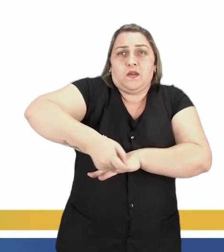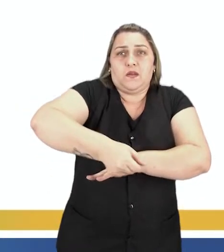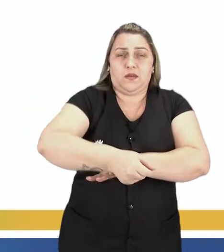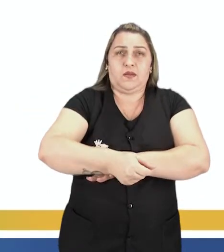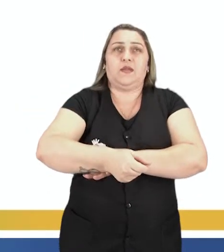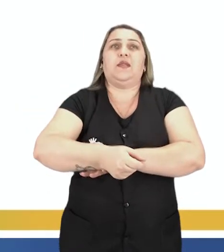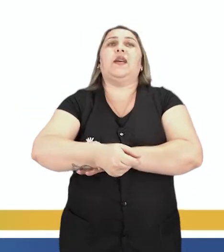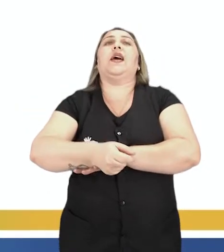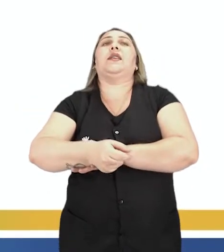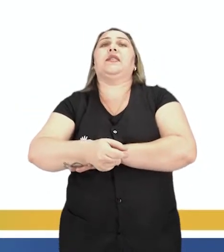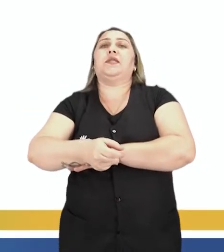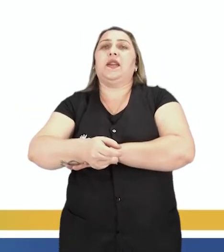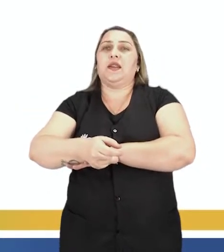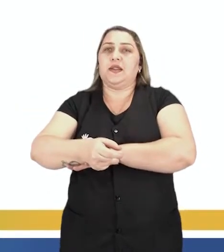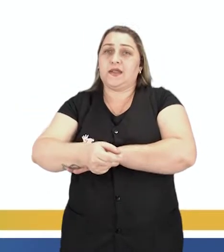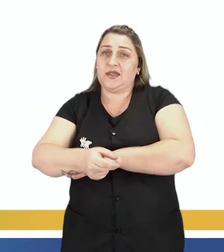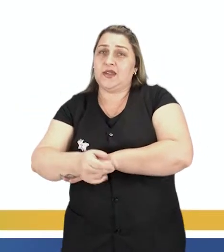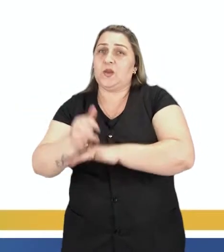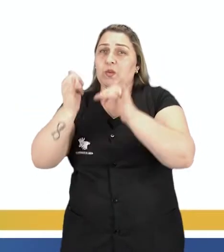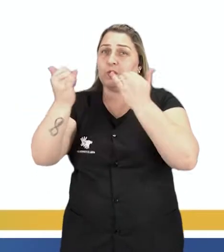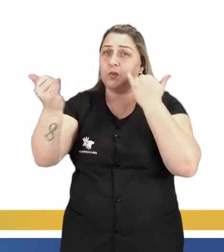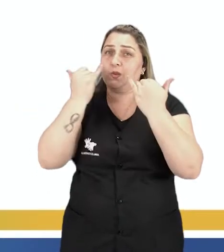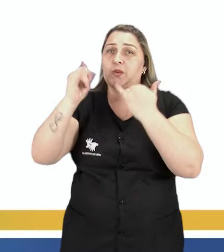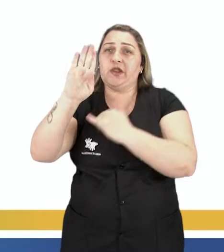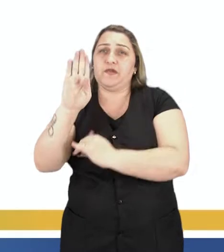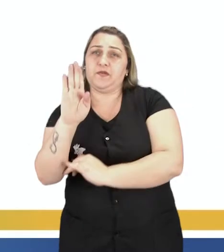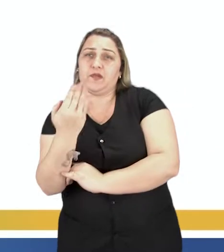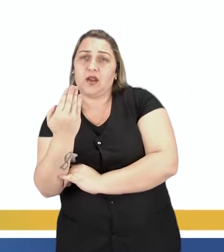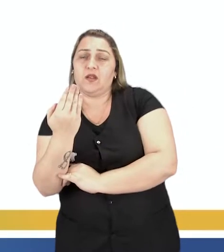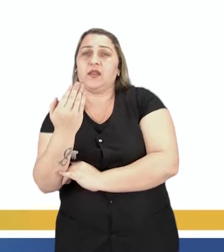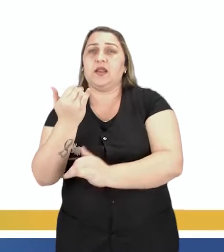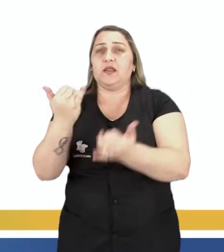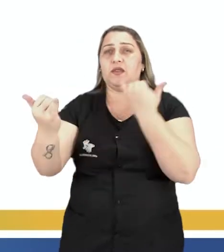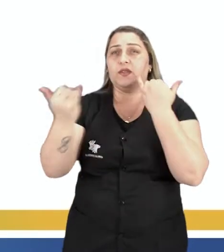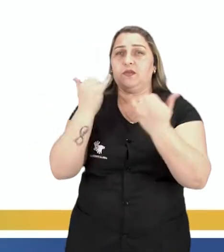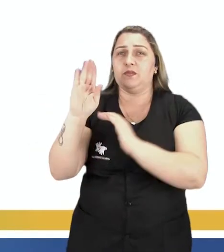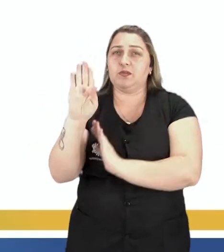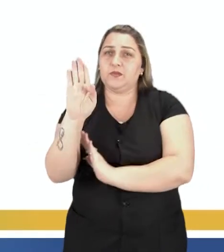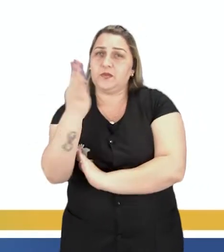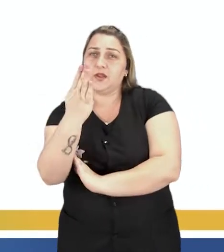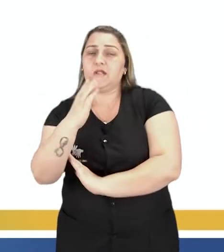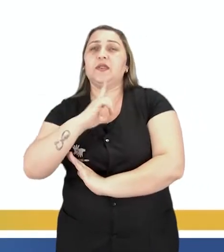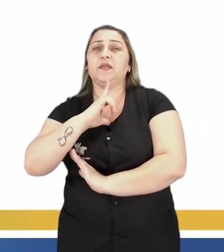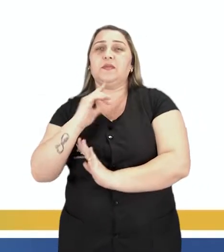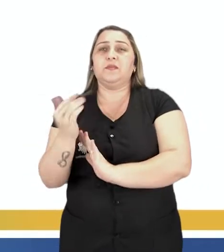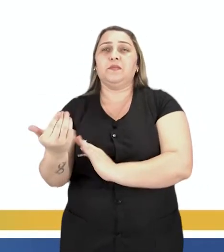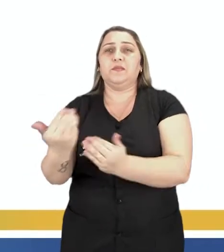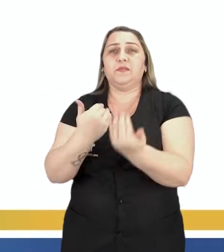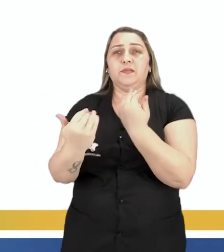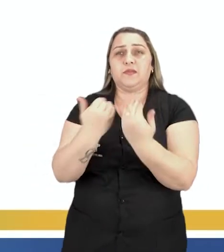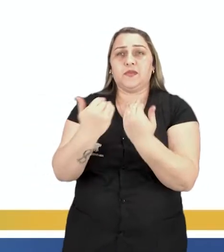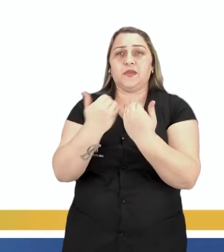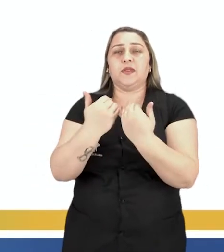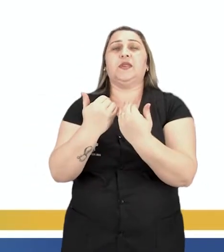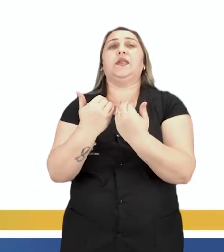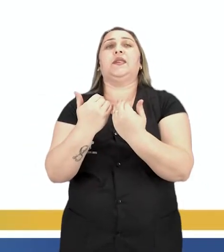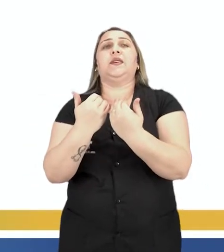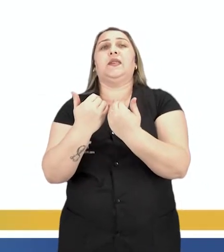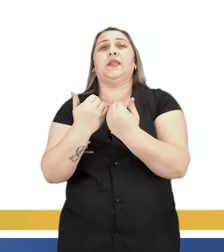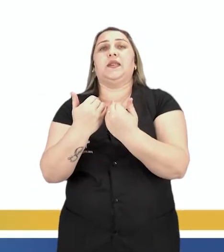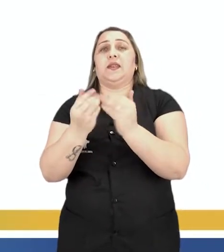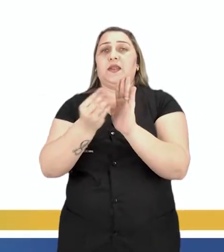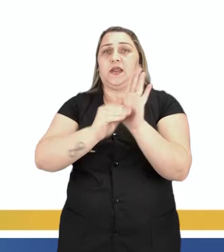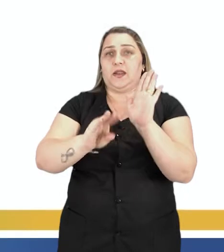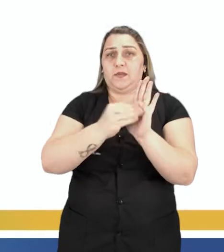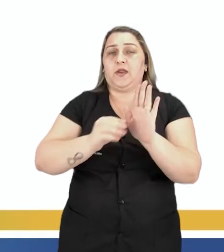news, que são as notícias falsas, né? São as informações falsas que chegam até nós através dessa mídia.